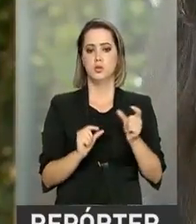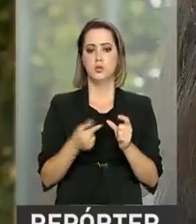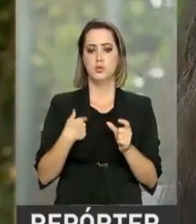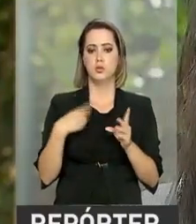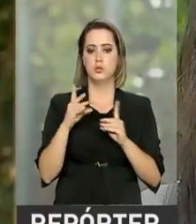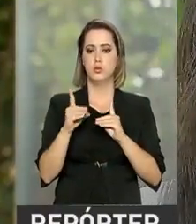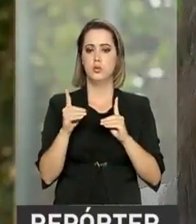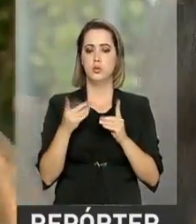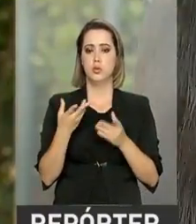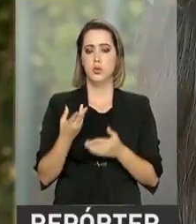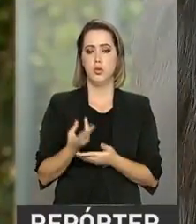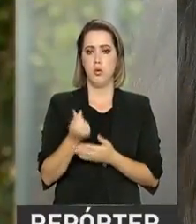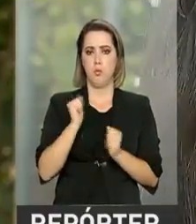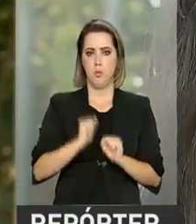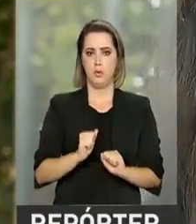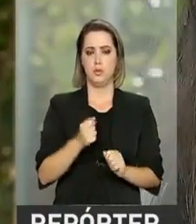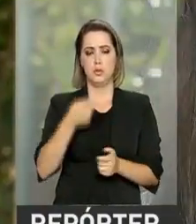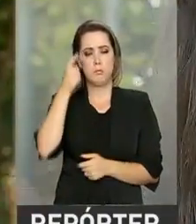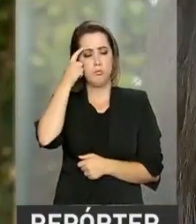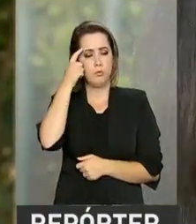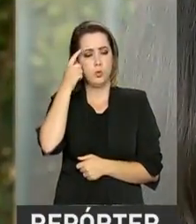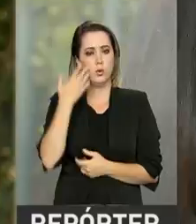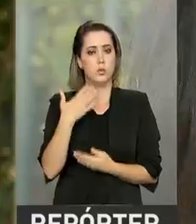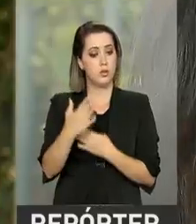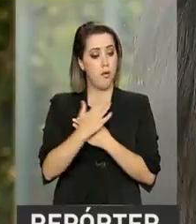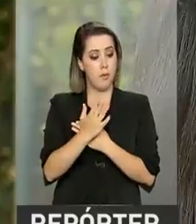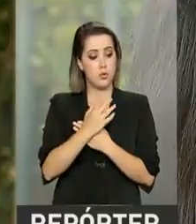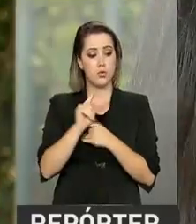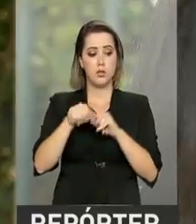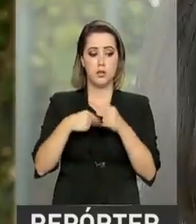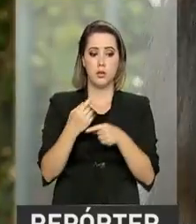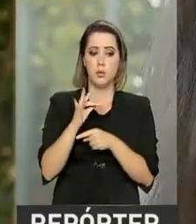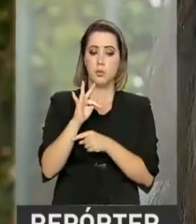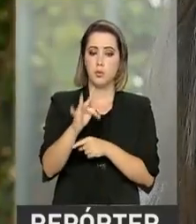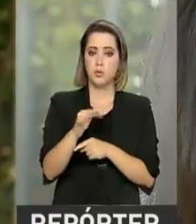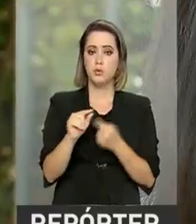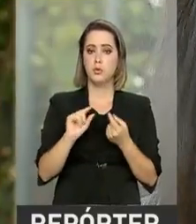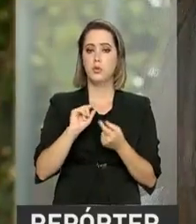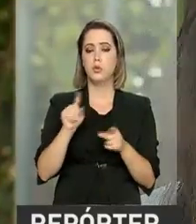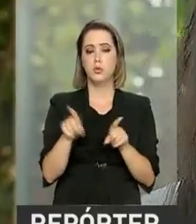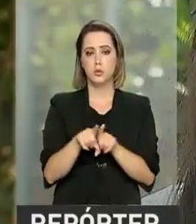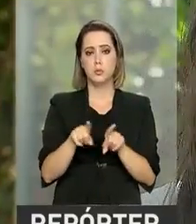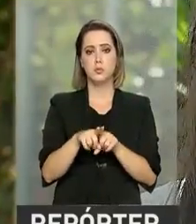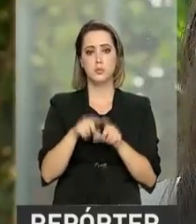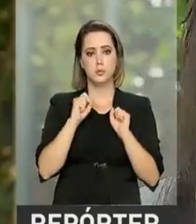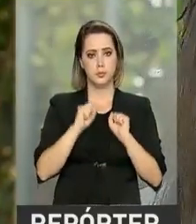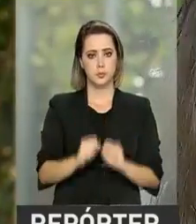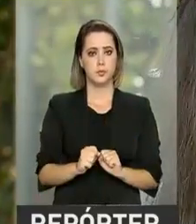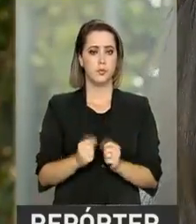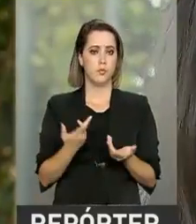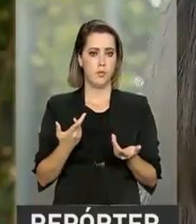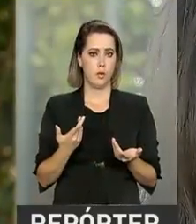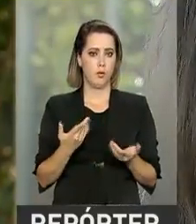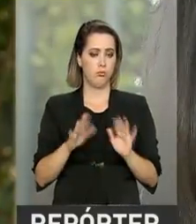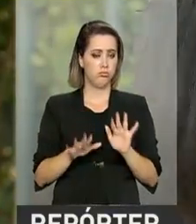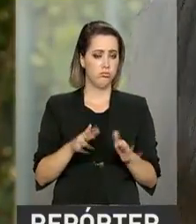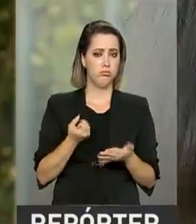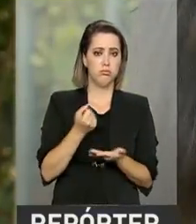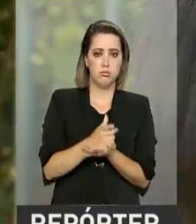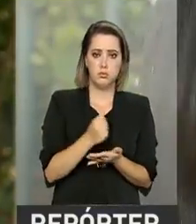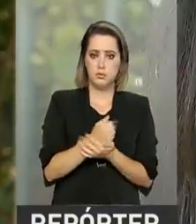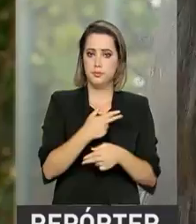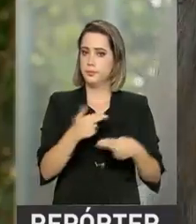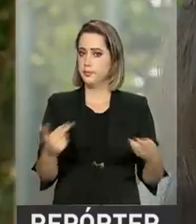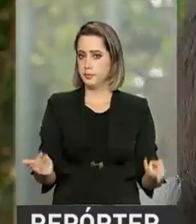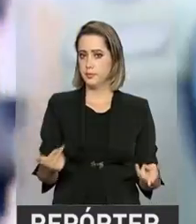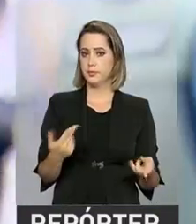que seja meu eu podendo ter a consciência de que ou vai me ajudar ou vai me socorrer ou vai servir também para de repente adquirir algum bem